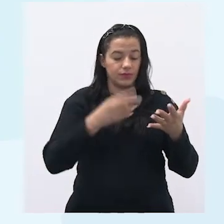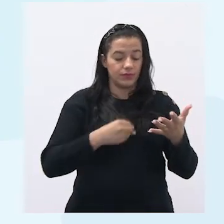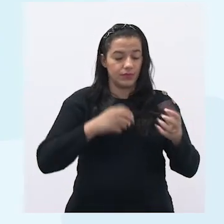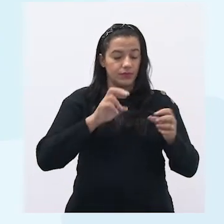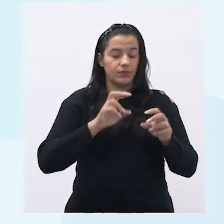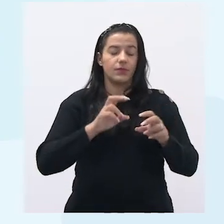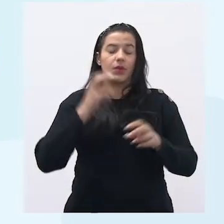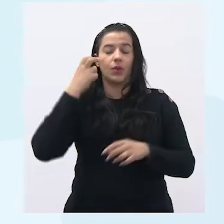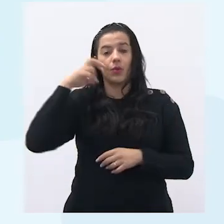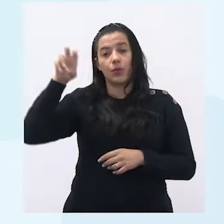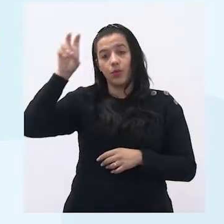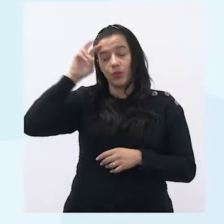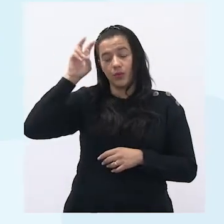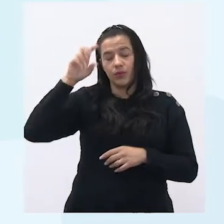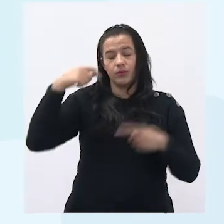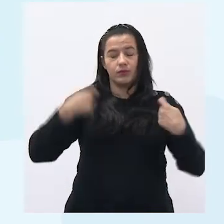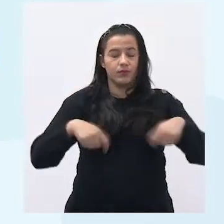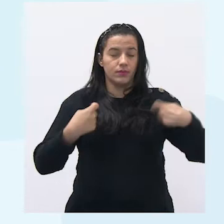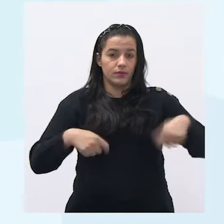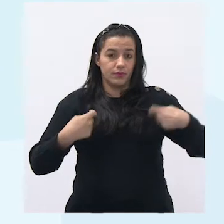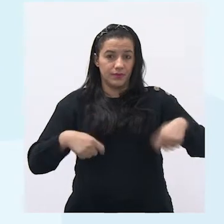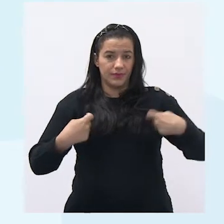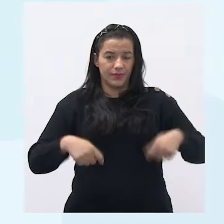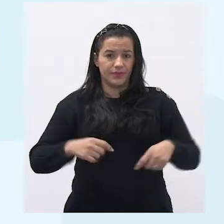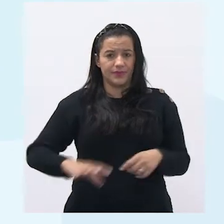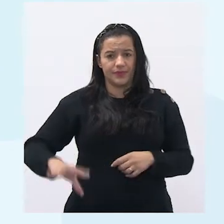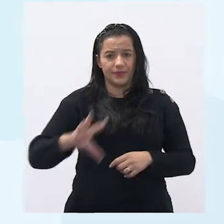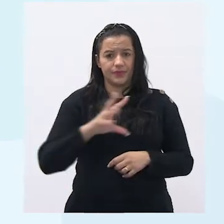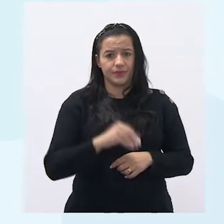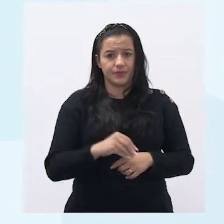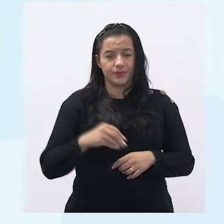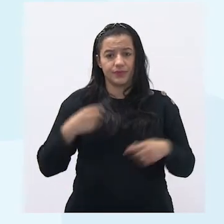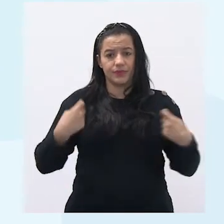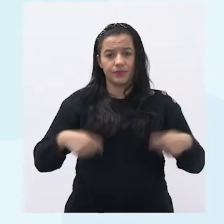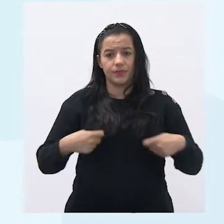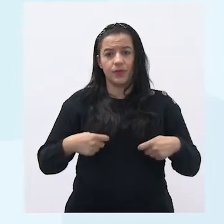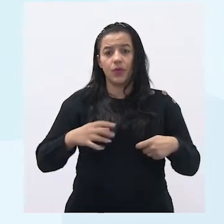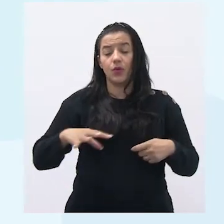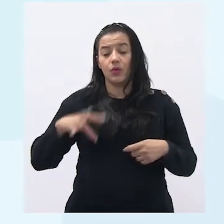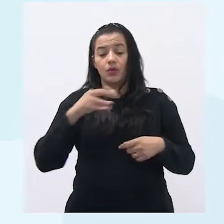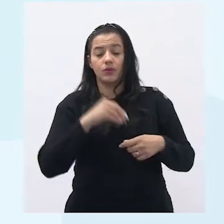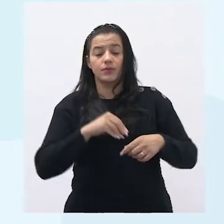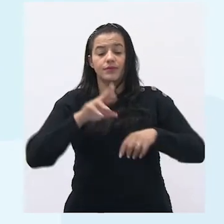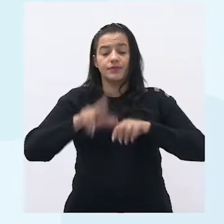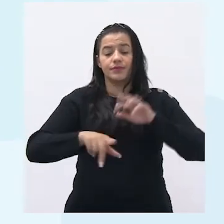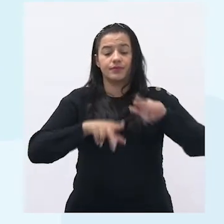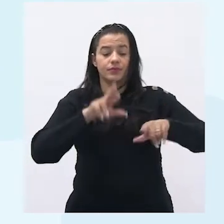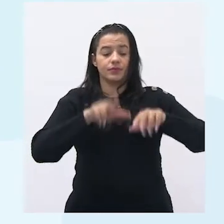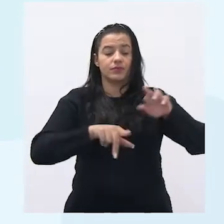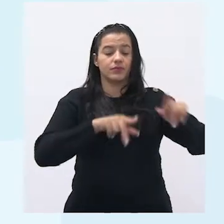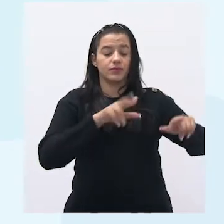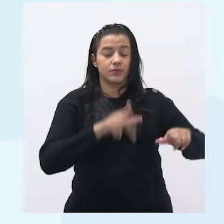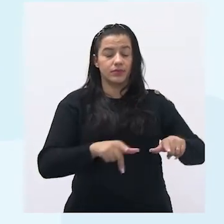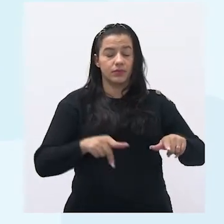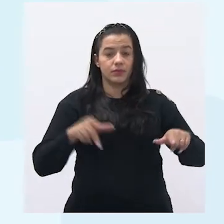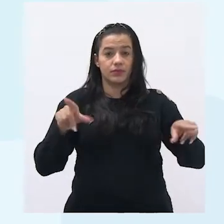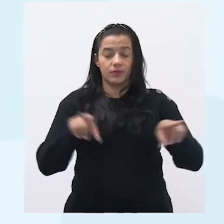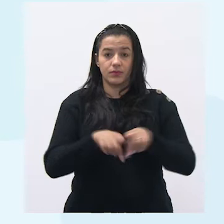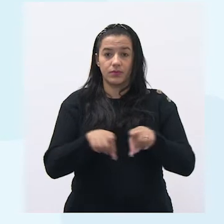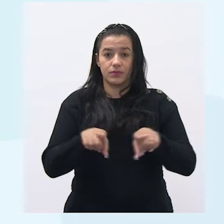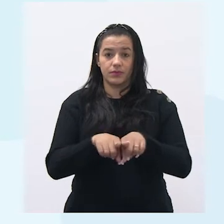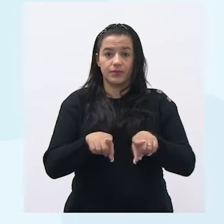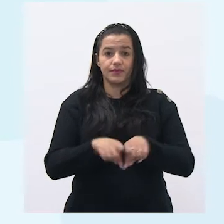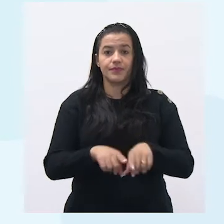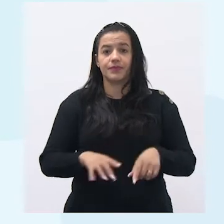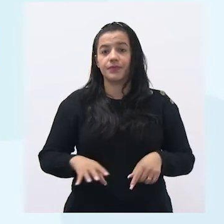cultural vai trazer diferenças e o quanto a gente está preparado para lidar com todas essas diferenças e características